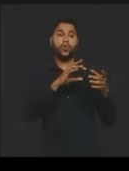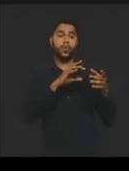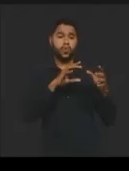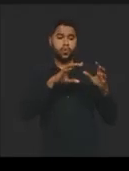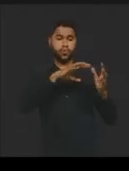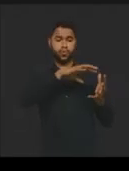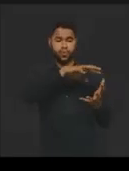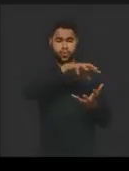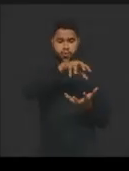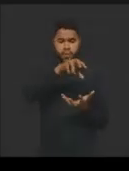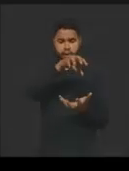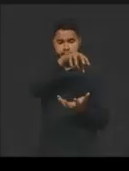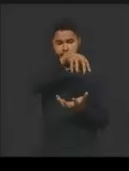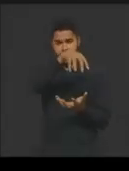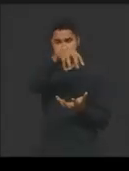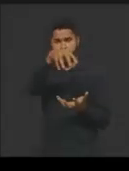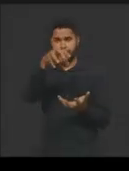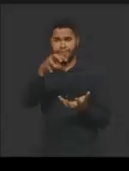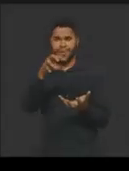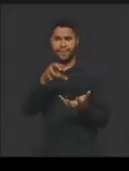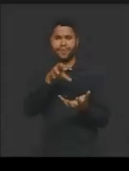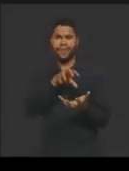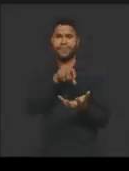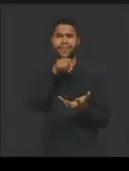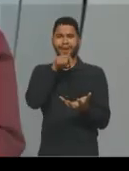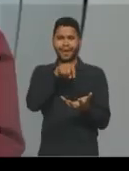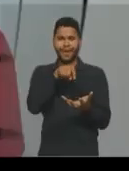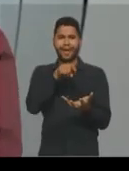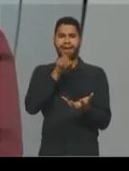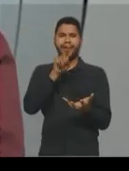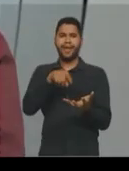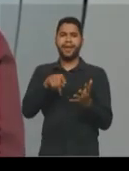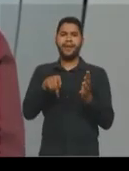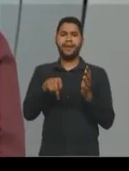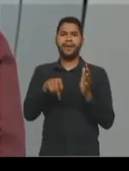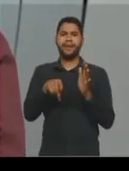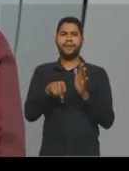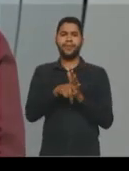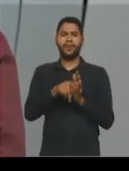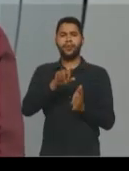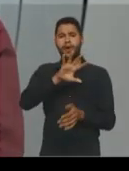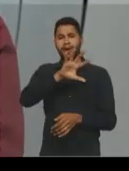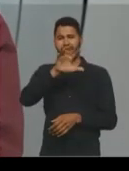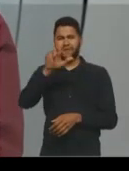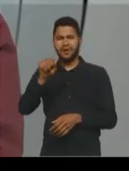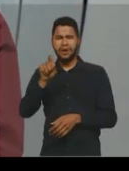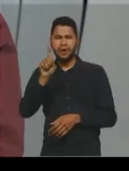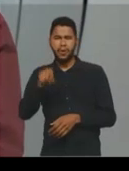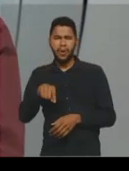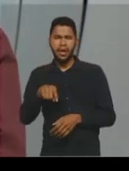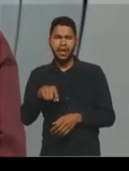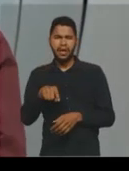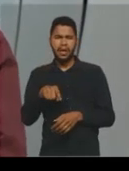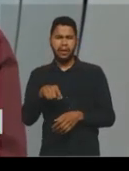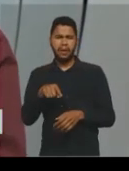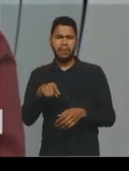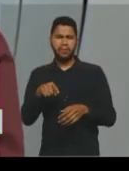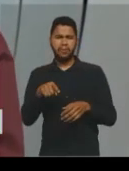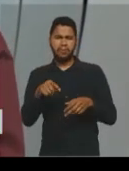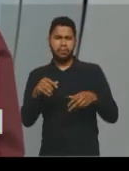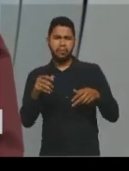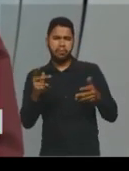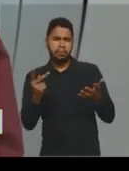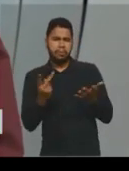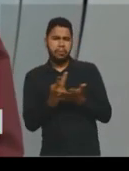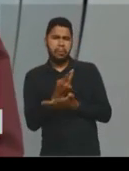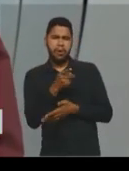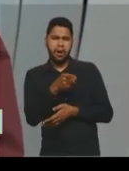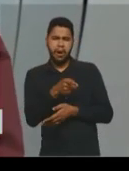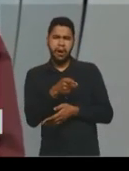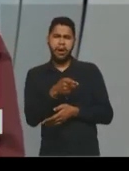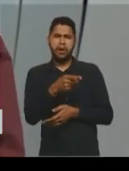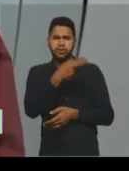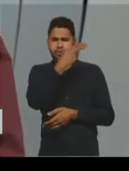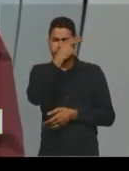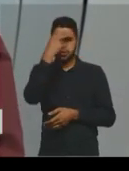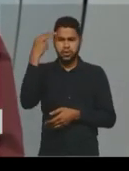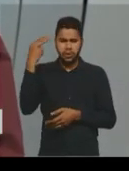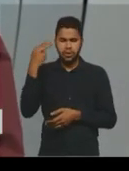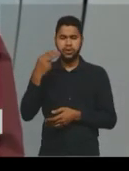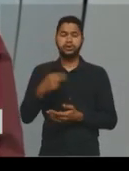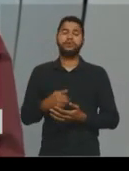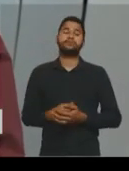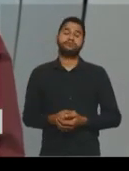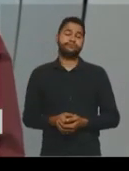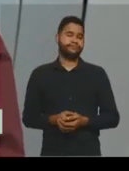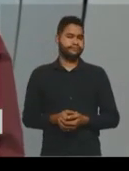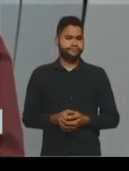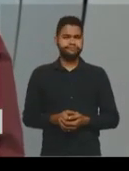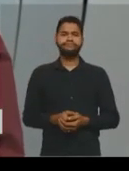Você estava falando sobre isso aí. É bom que as perguntas estão assim, interligadas. Só envolvendo. vítima. Eu vi acho que está na minha aula que eu